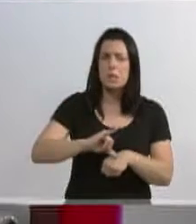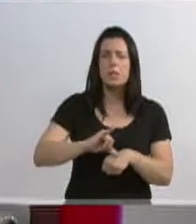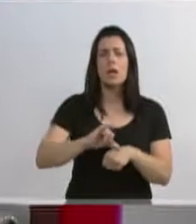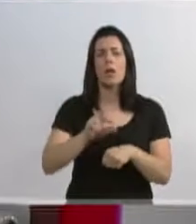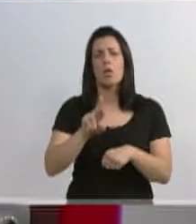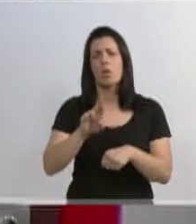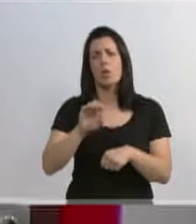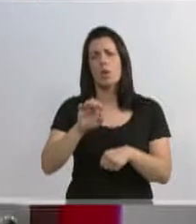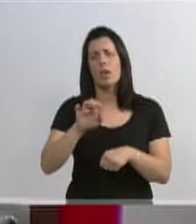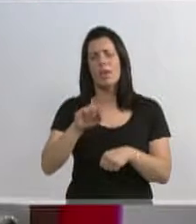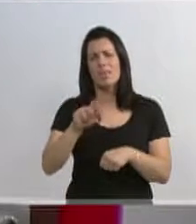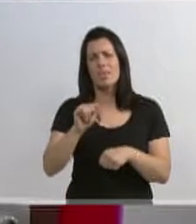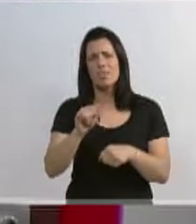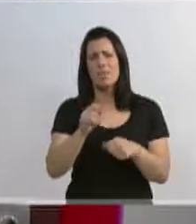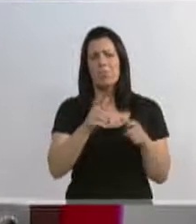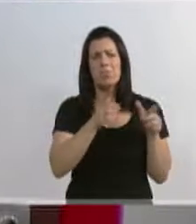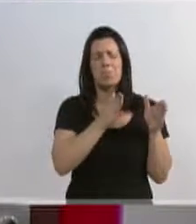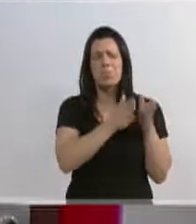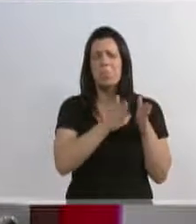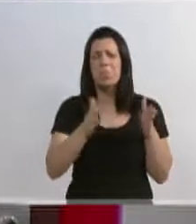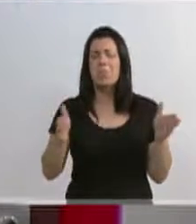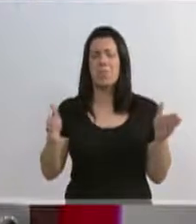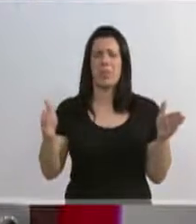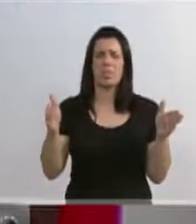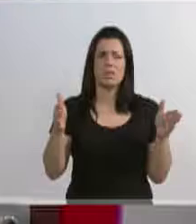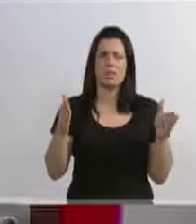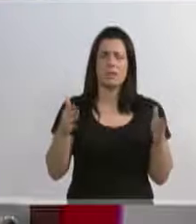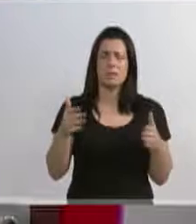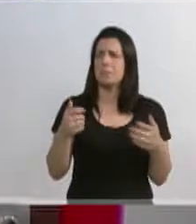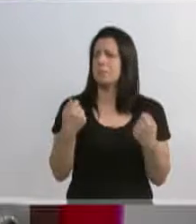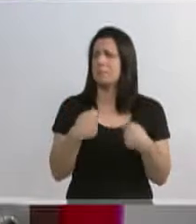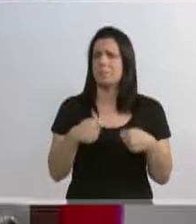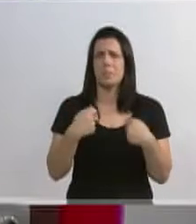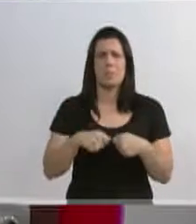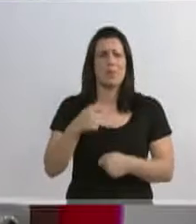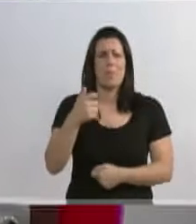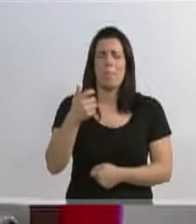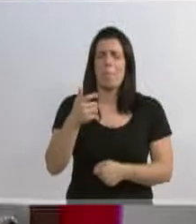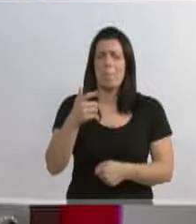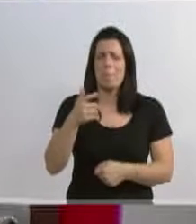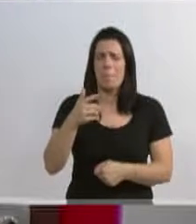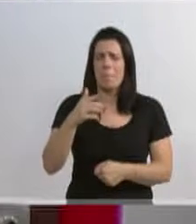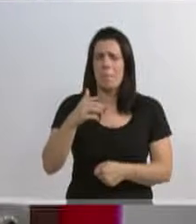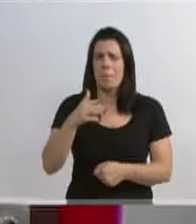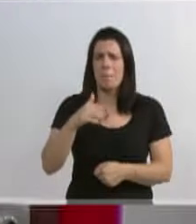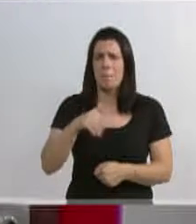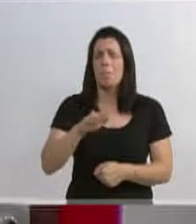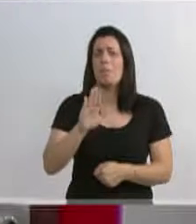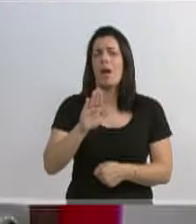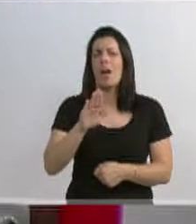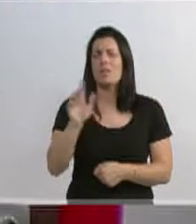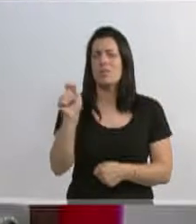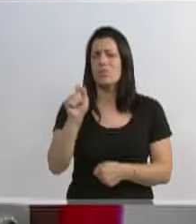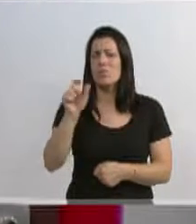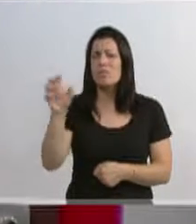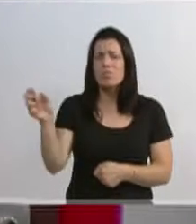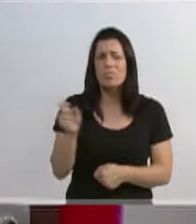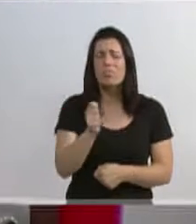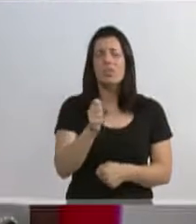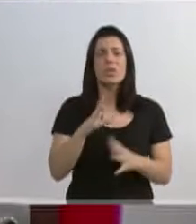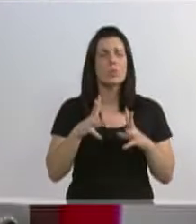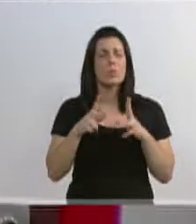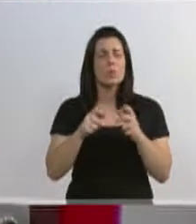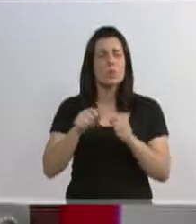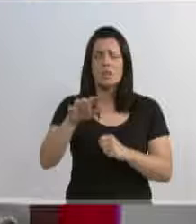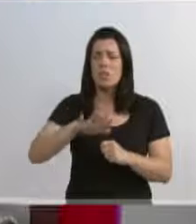tem 3 de Maio Baixo. Então, não há necessidade mais que tenha a associação, porque já todas as